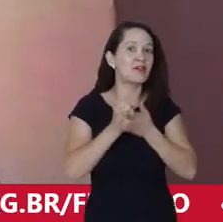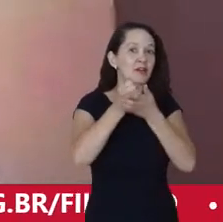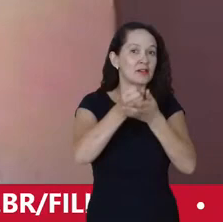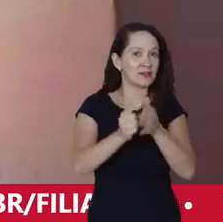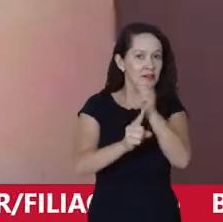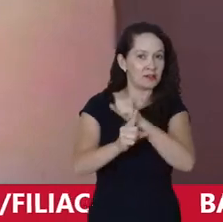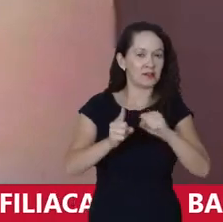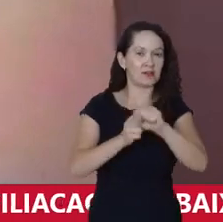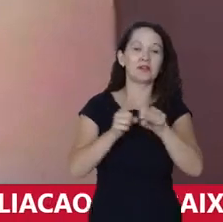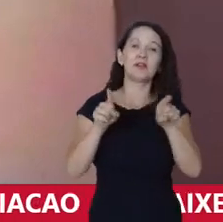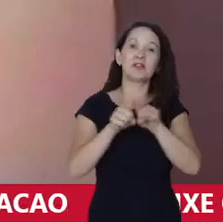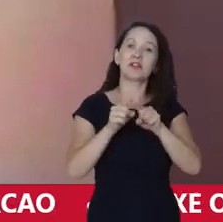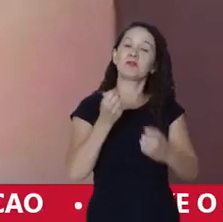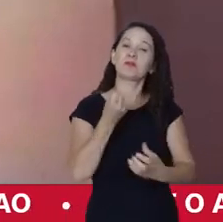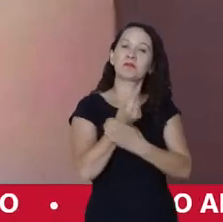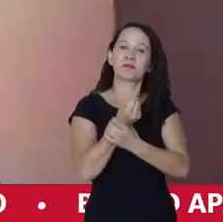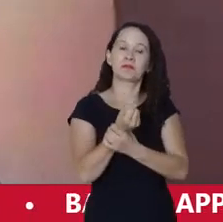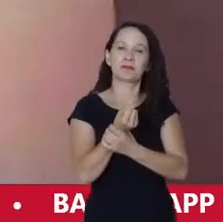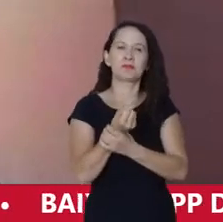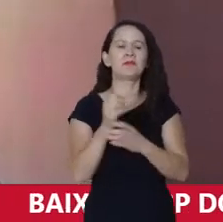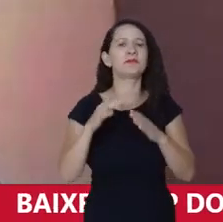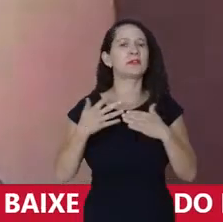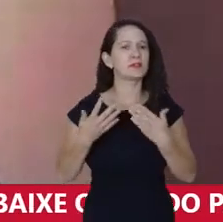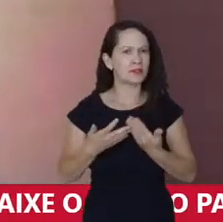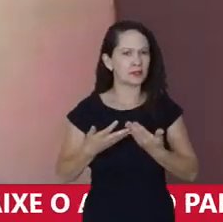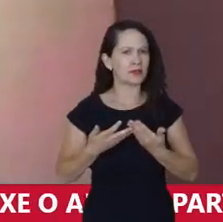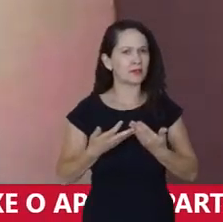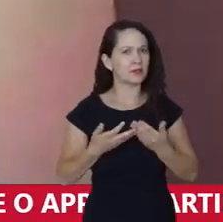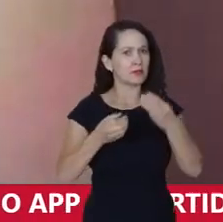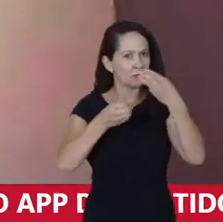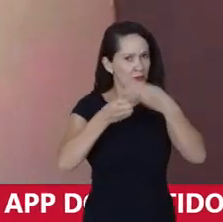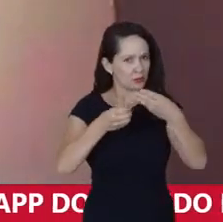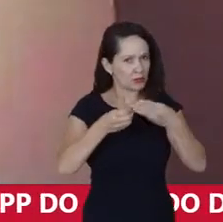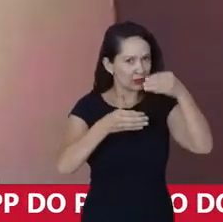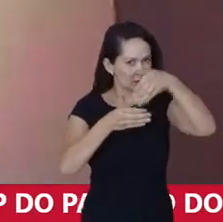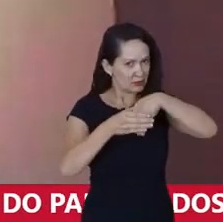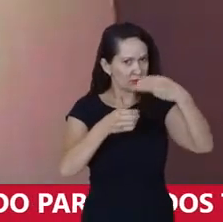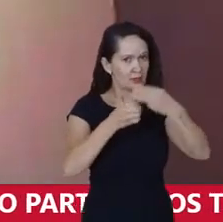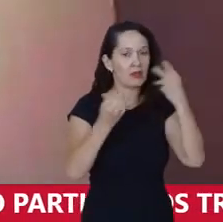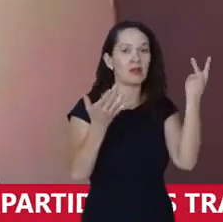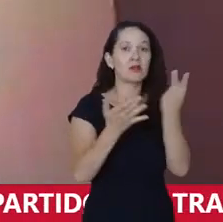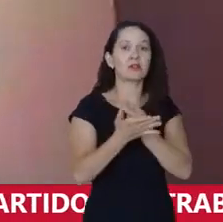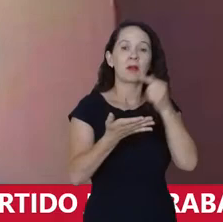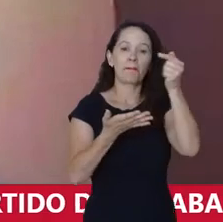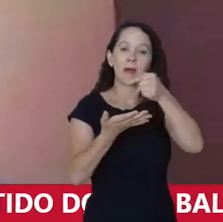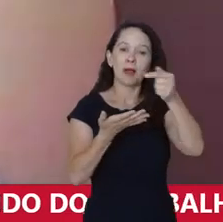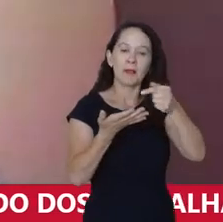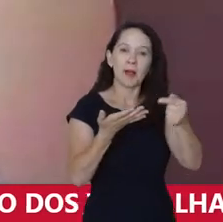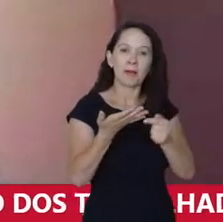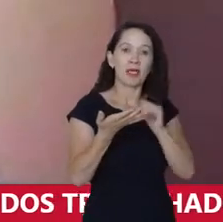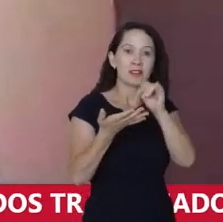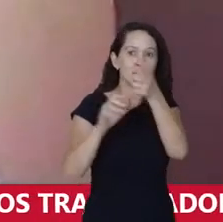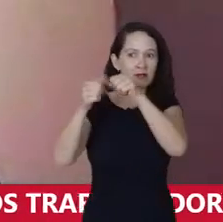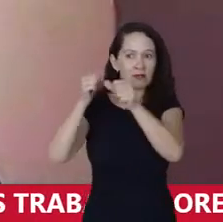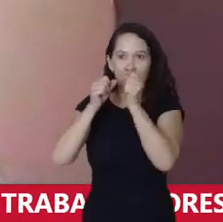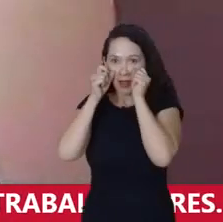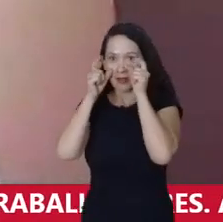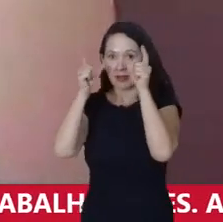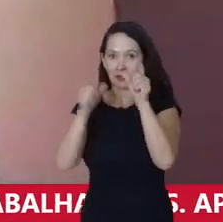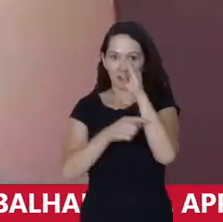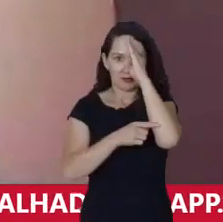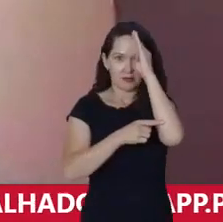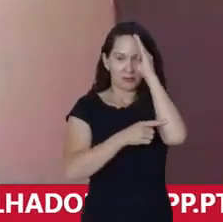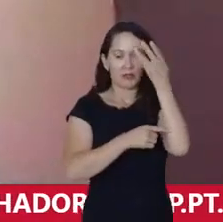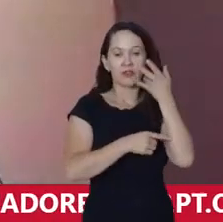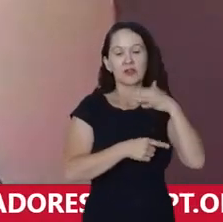assistência e também na segurança. Então, é no município que as coisas acontecem do ponto de vista da atenção, principalmente